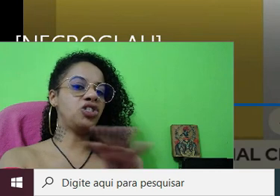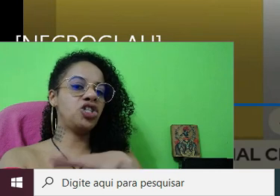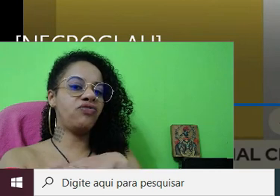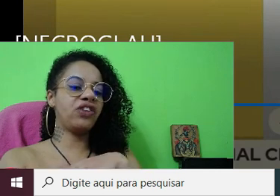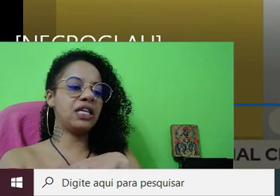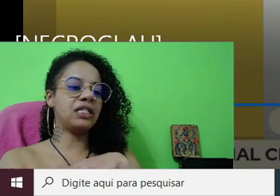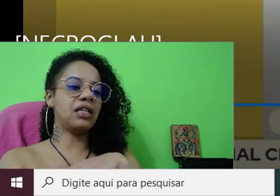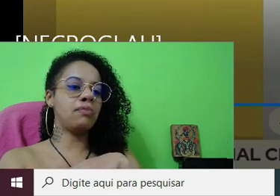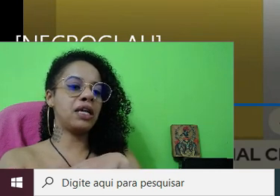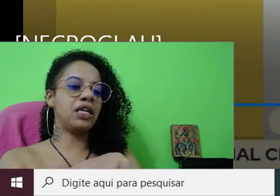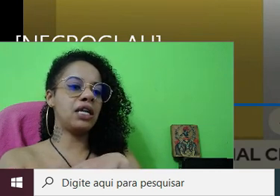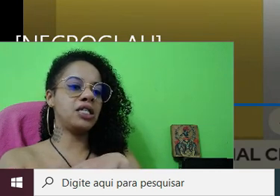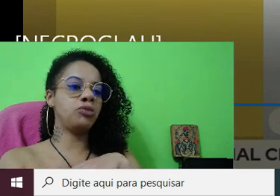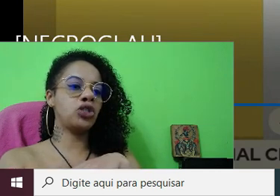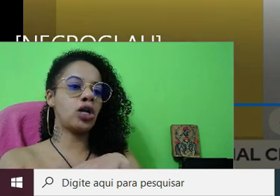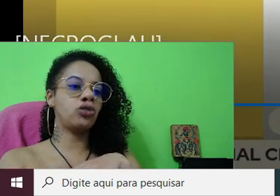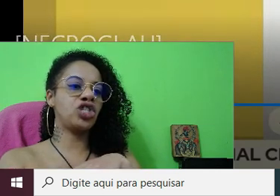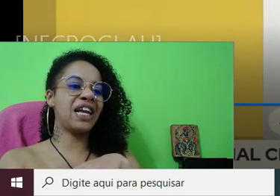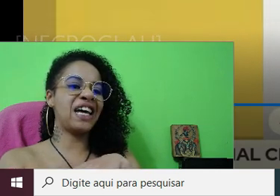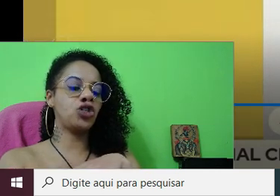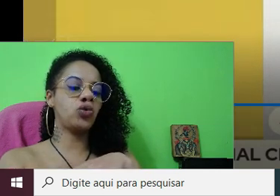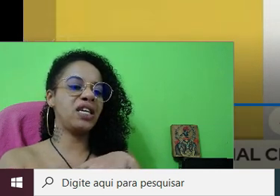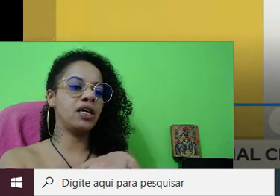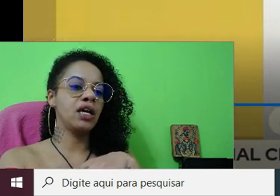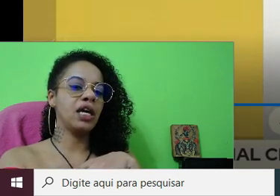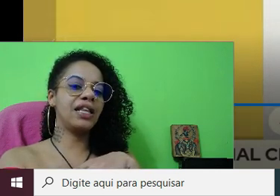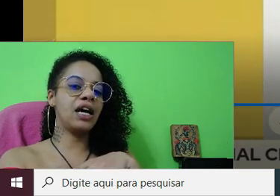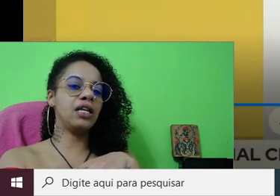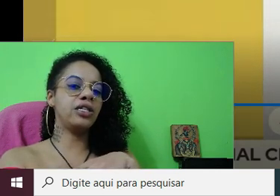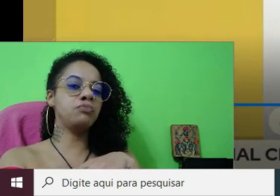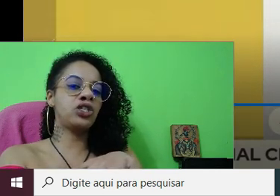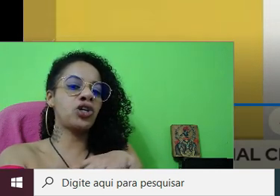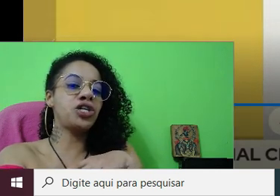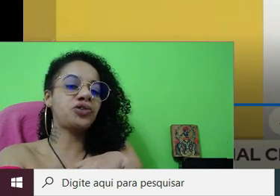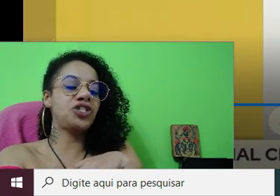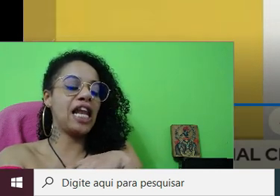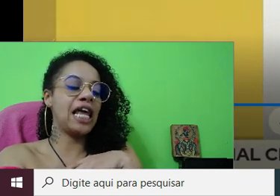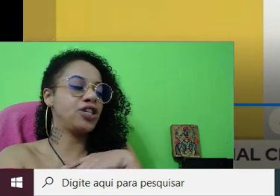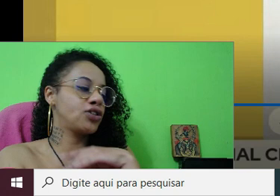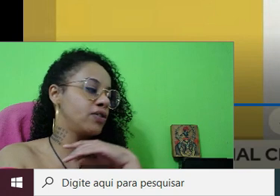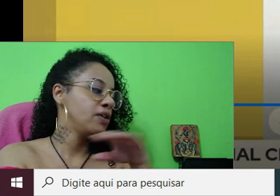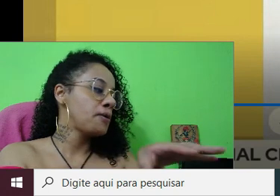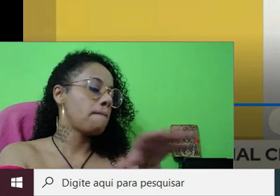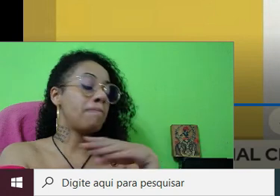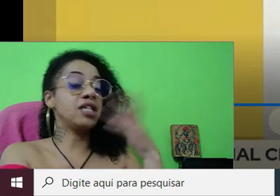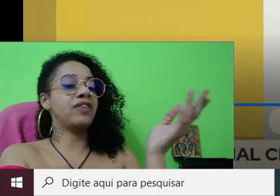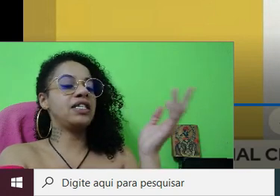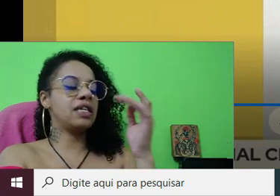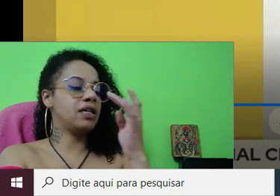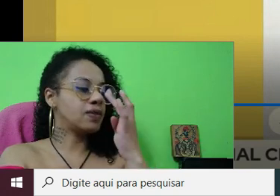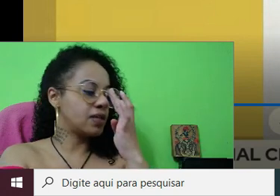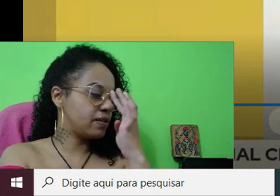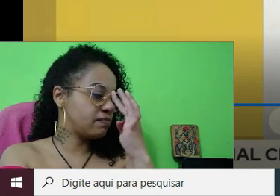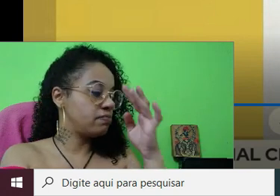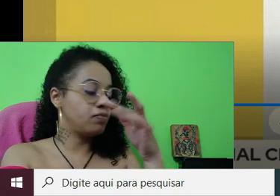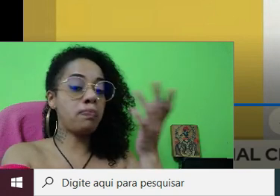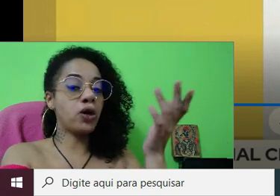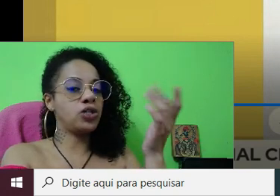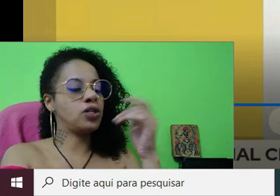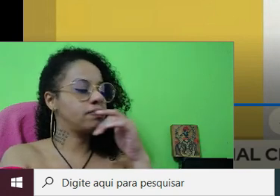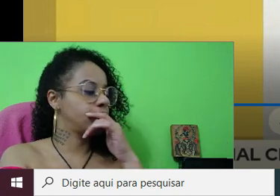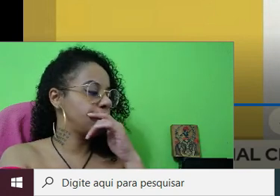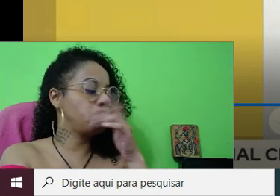Existe diferença entre materialismo histórico dialético e idealismo histórico dialético mas vai dizer isso né